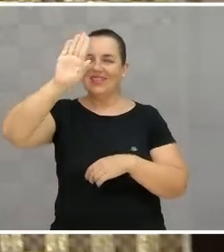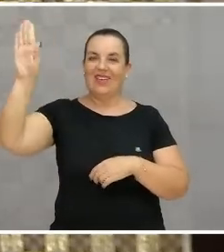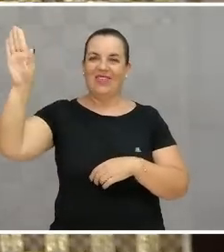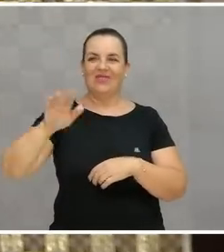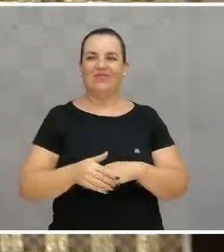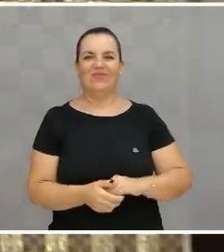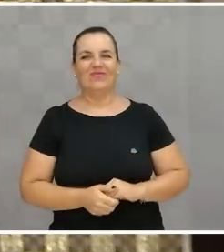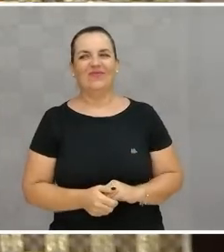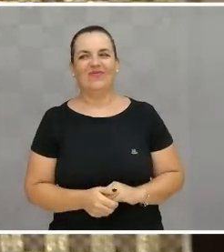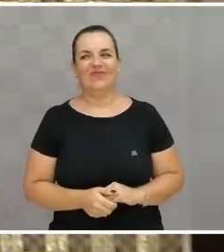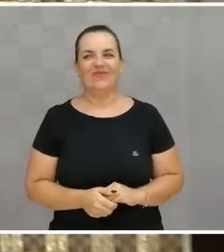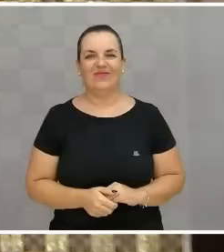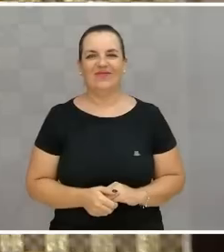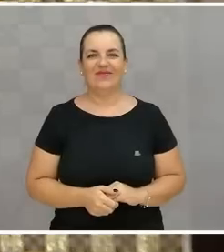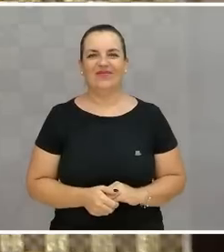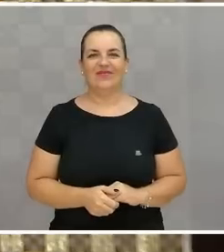céu.